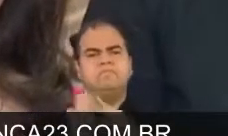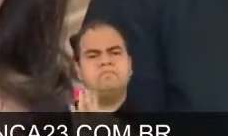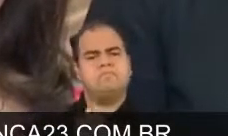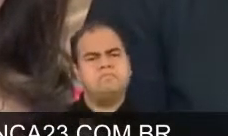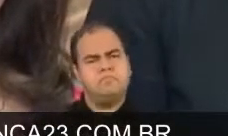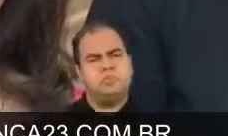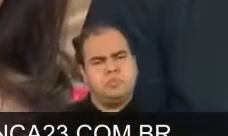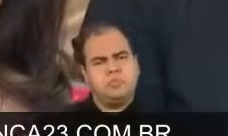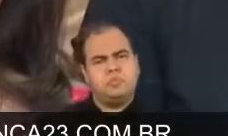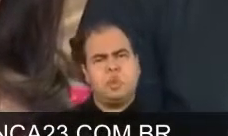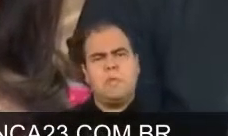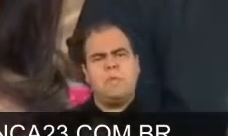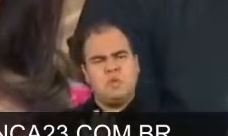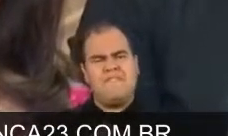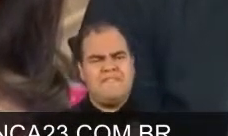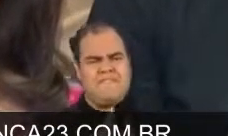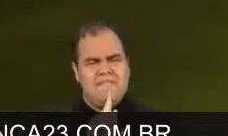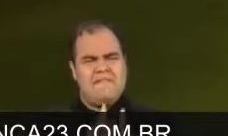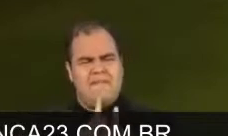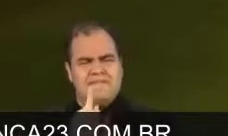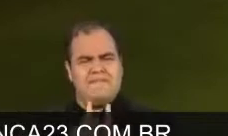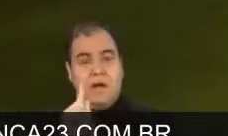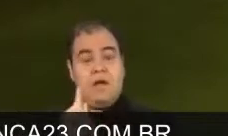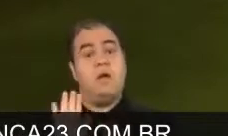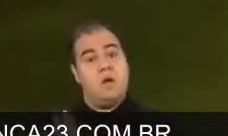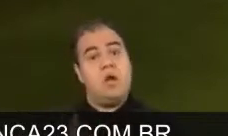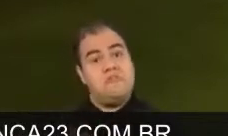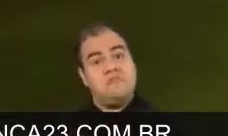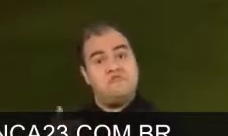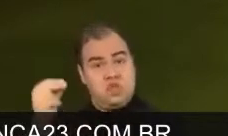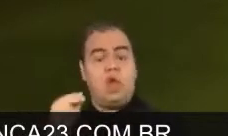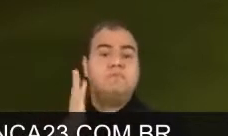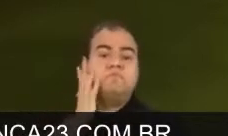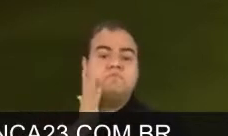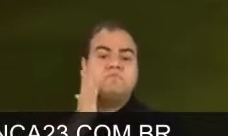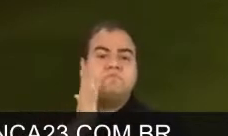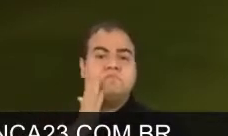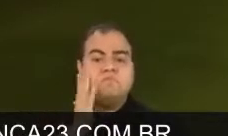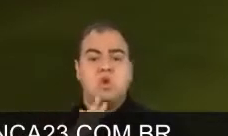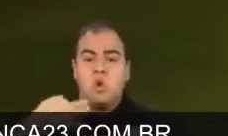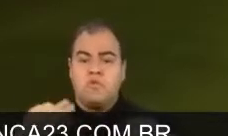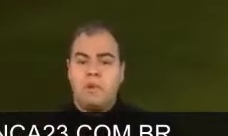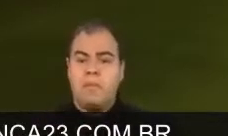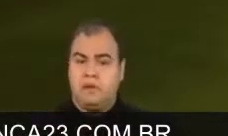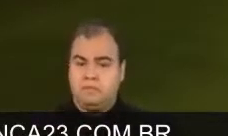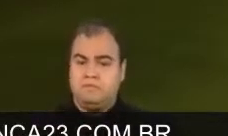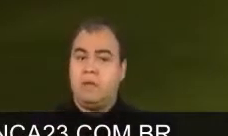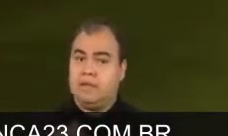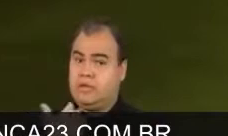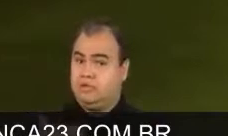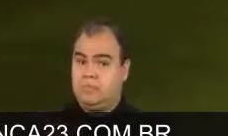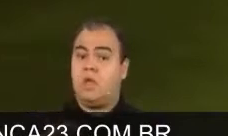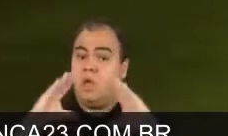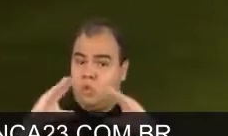véspera indicavam uma disputa mais acirrada. A vitória de Tarcísio de Freitas foi confirmada por volta de 7h30 da